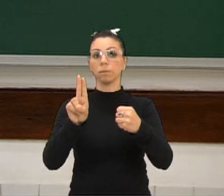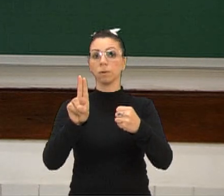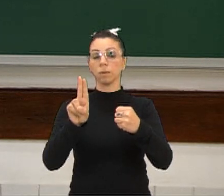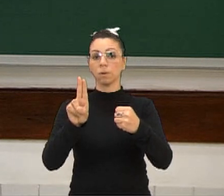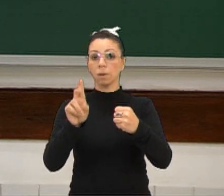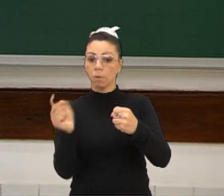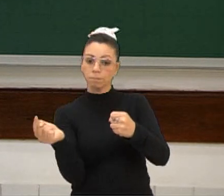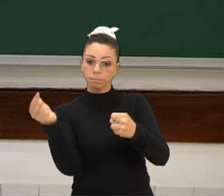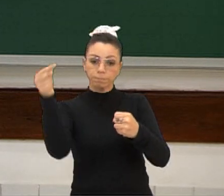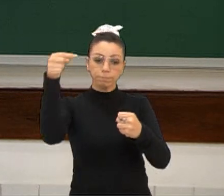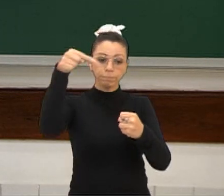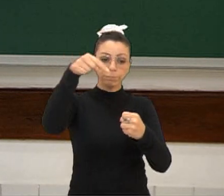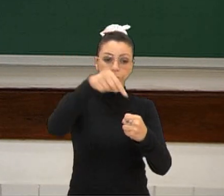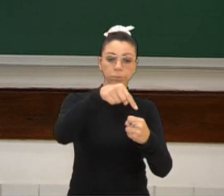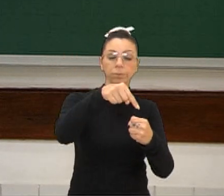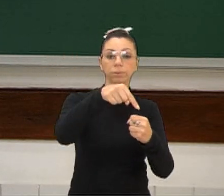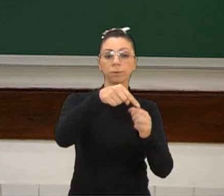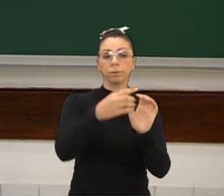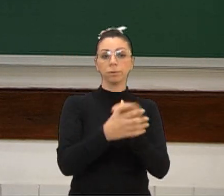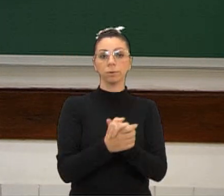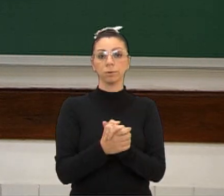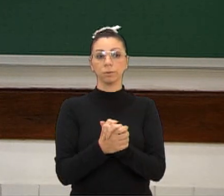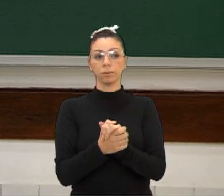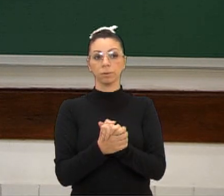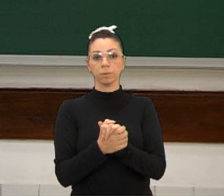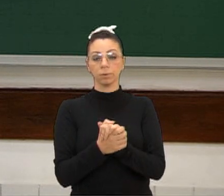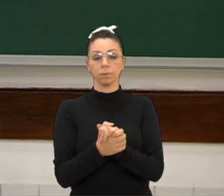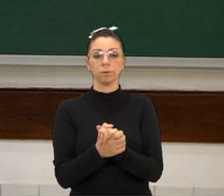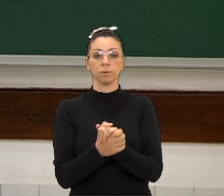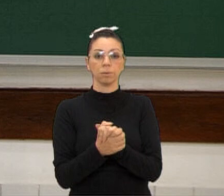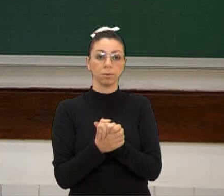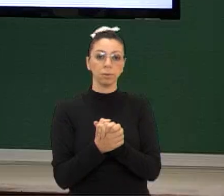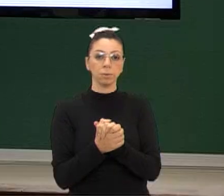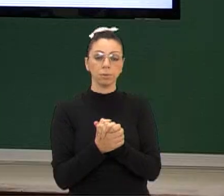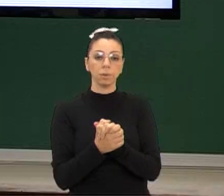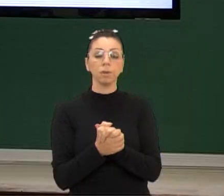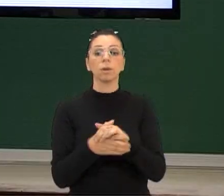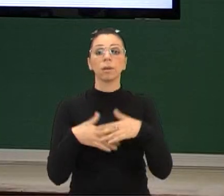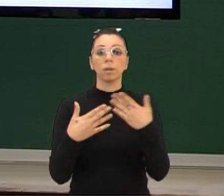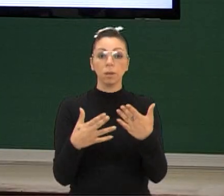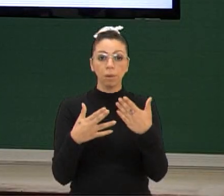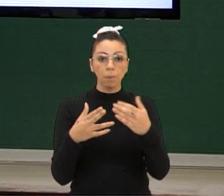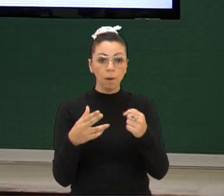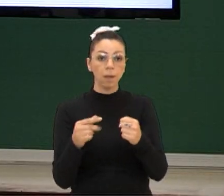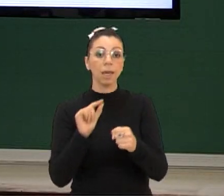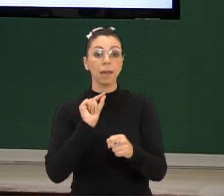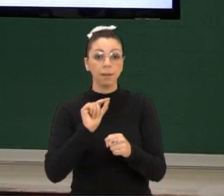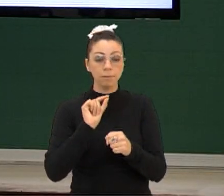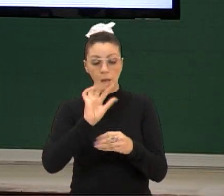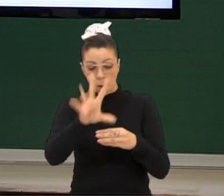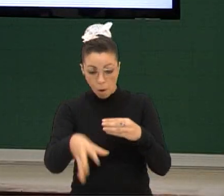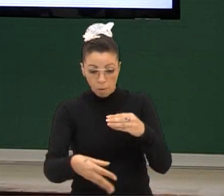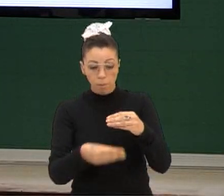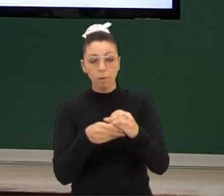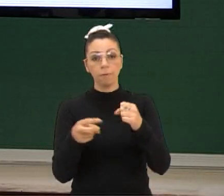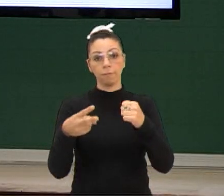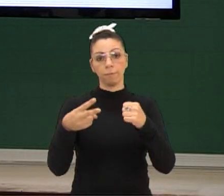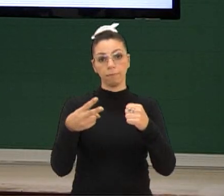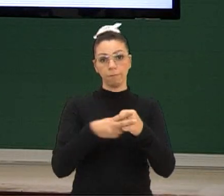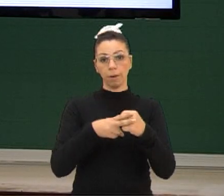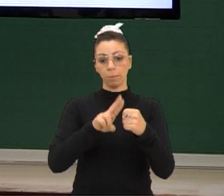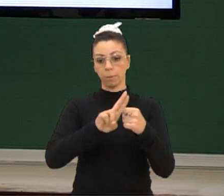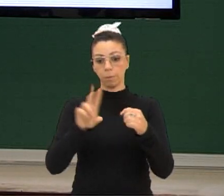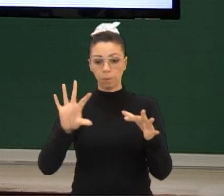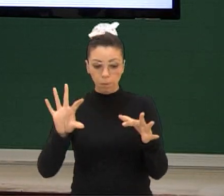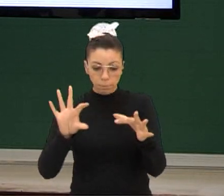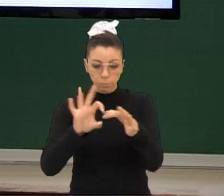indicando qualidade ou estado, certo? Esse vai ser o predicado verbo nominal.